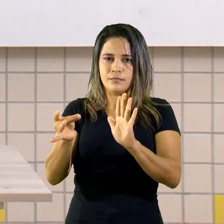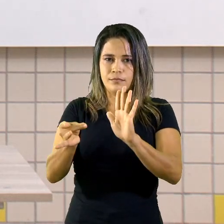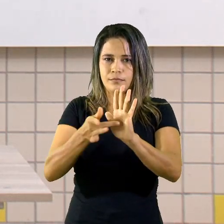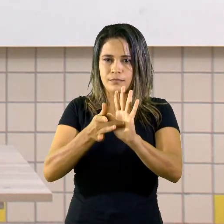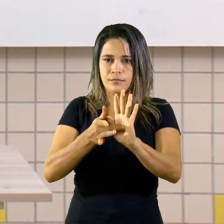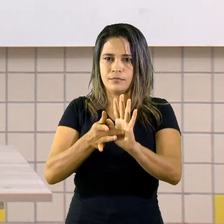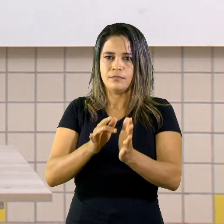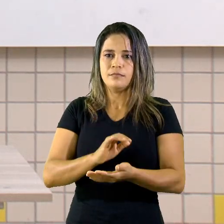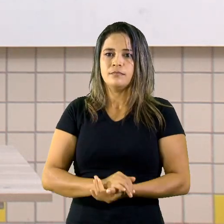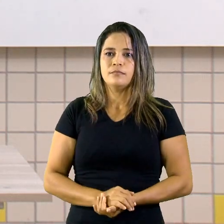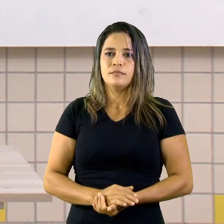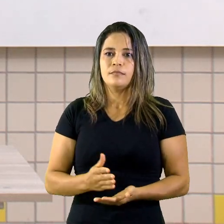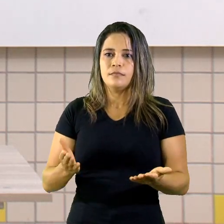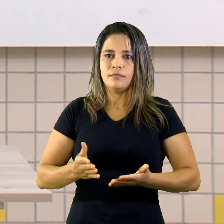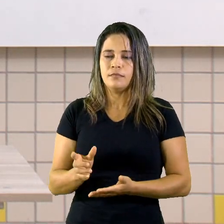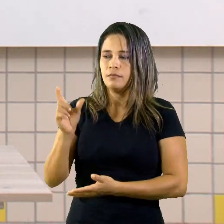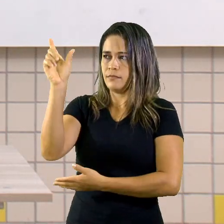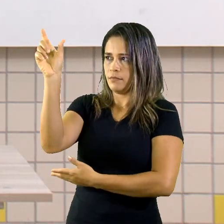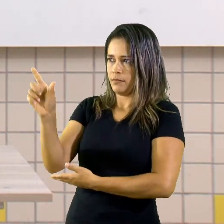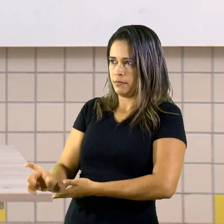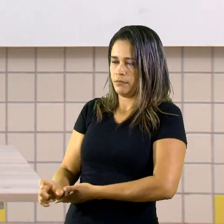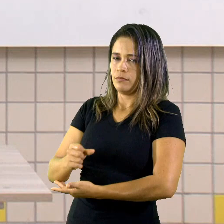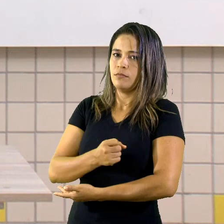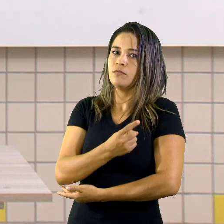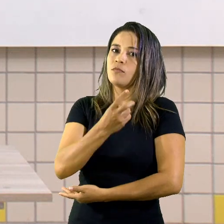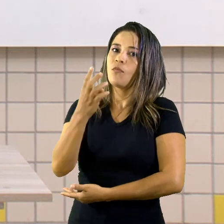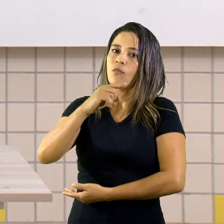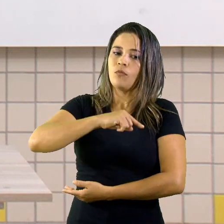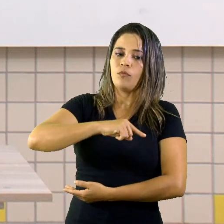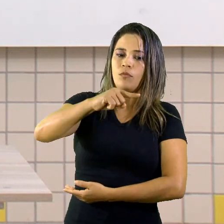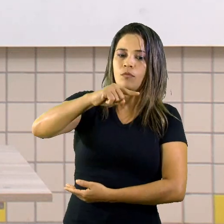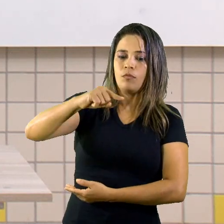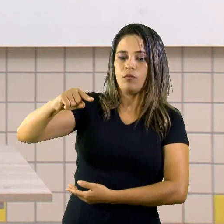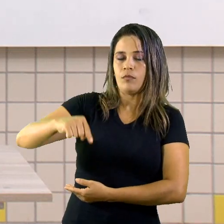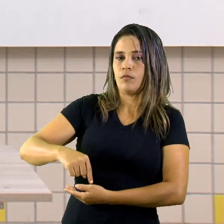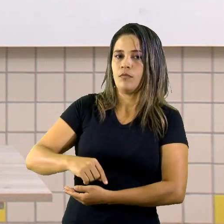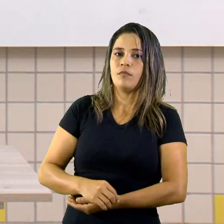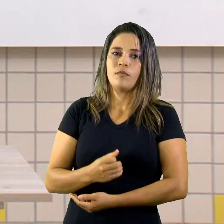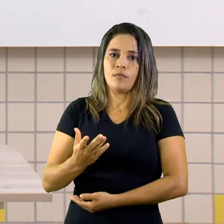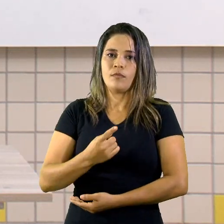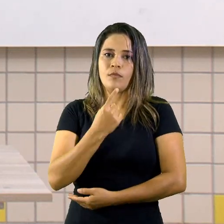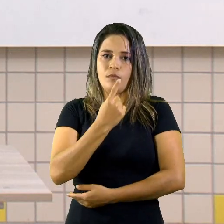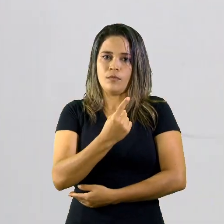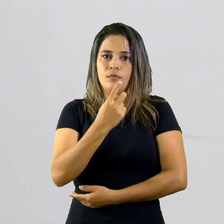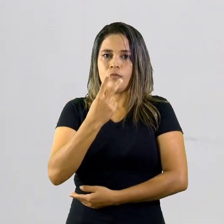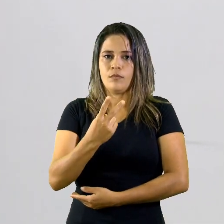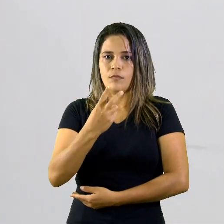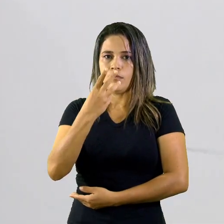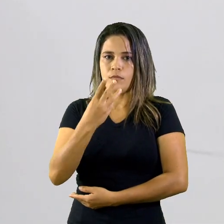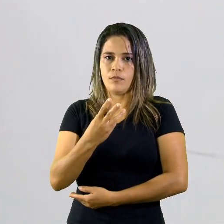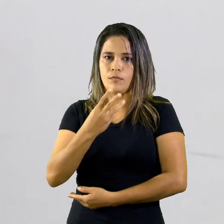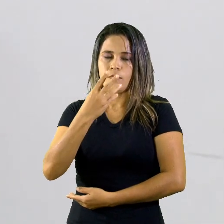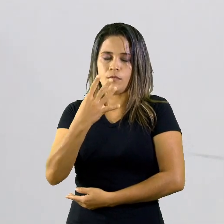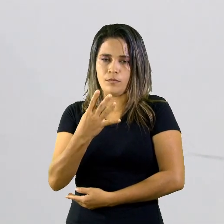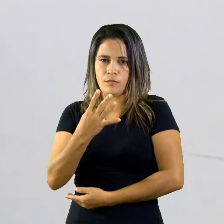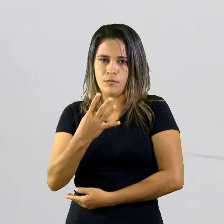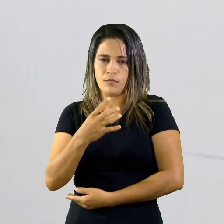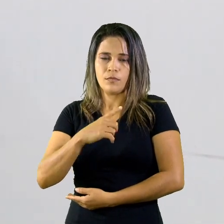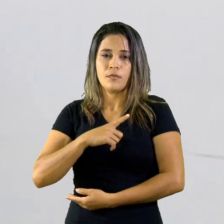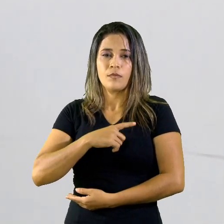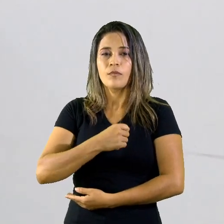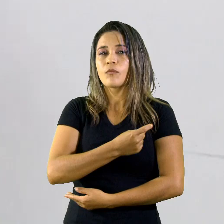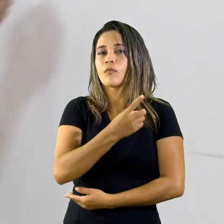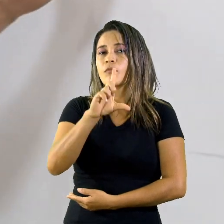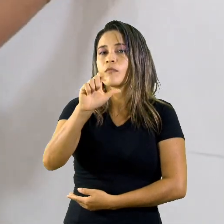a quantidade de lados. Vocês podem contar comigo? Vamos começar pelo quadrado. 1, 2, 3, 4. Tem quantos